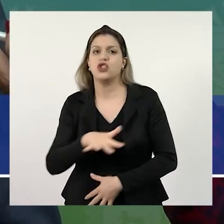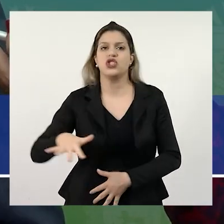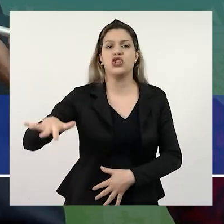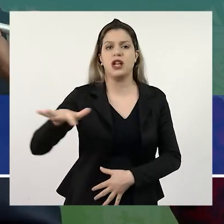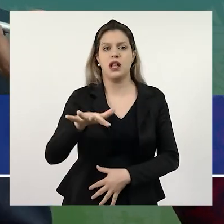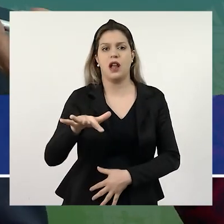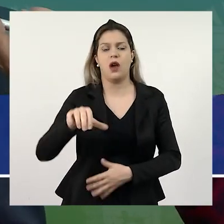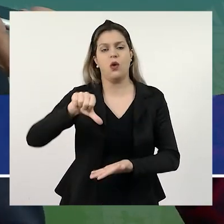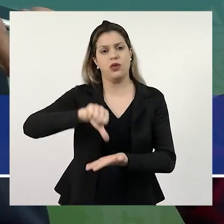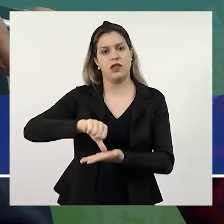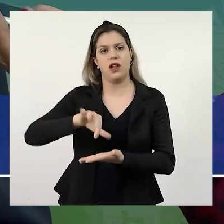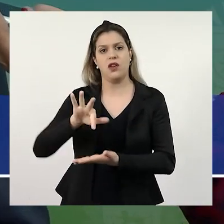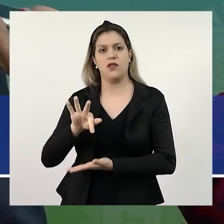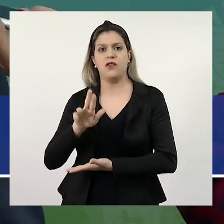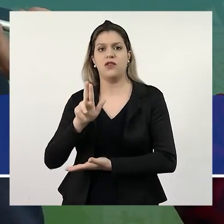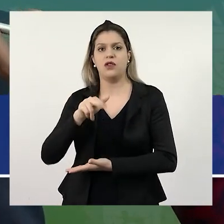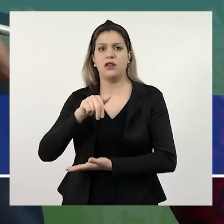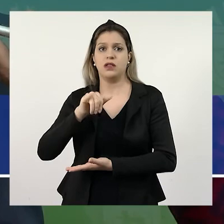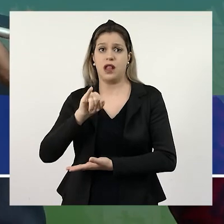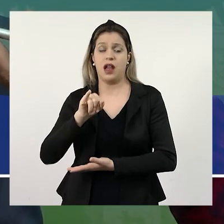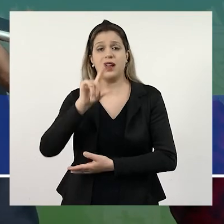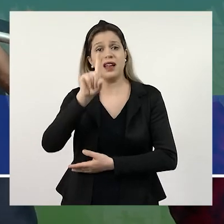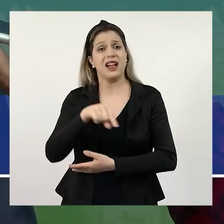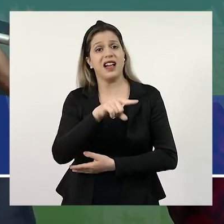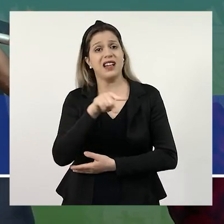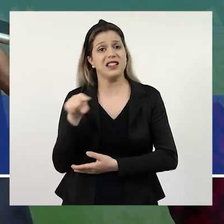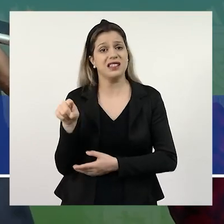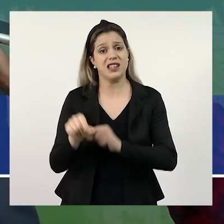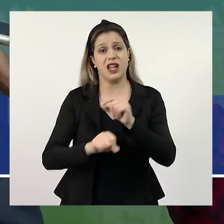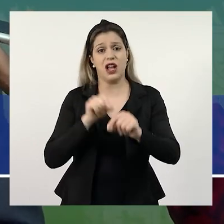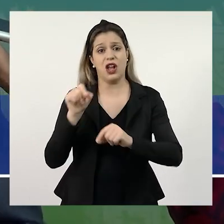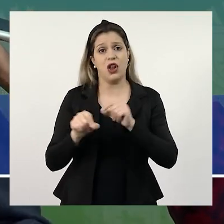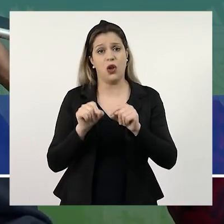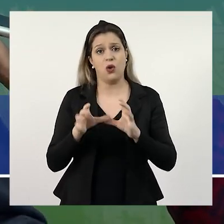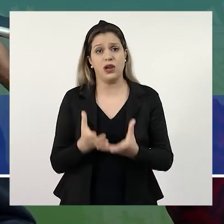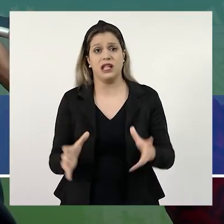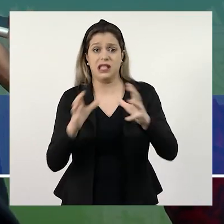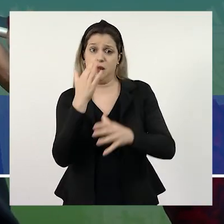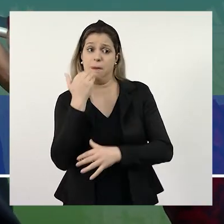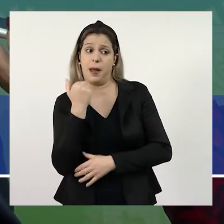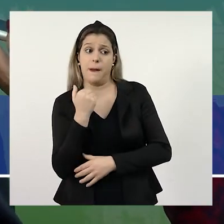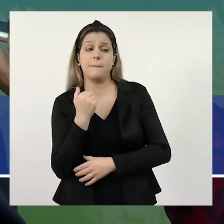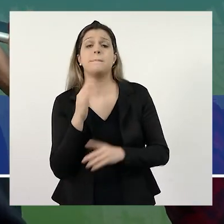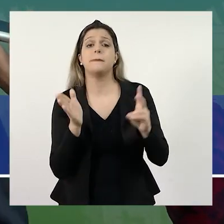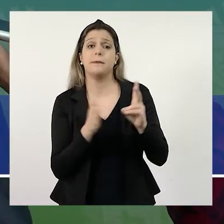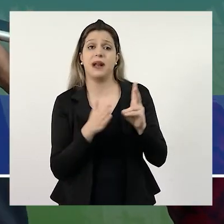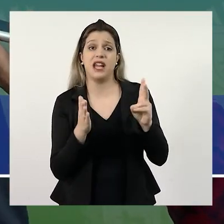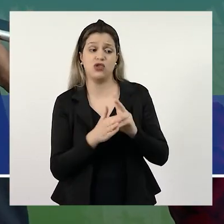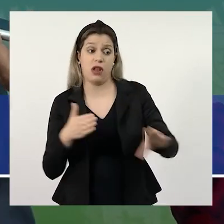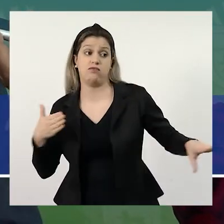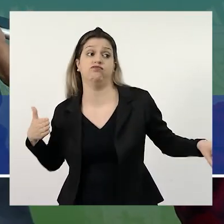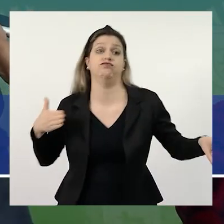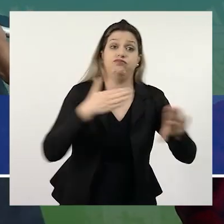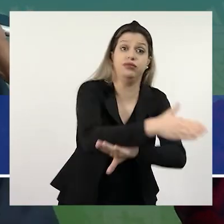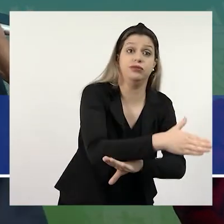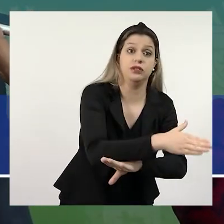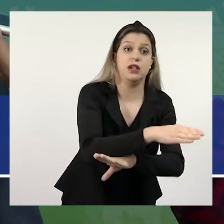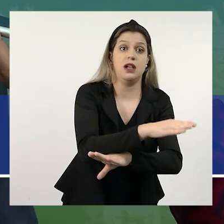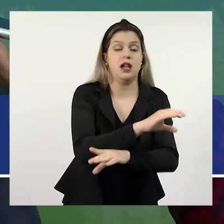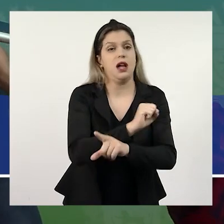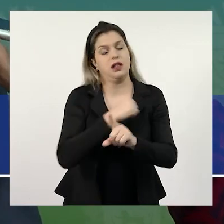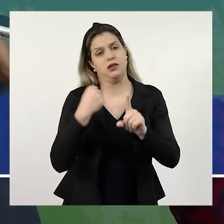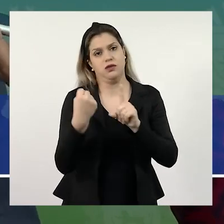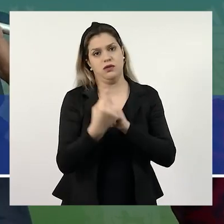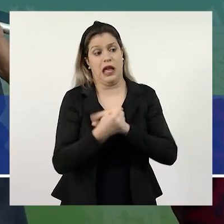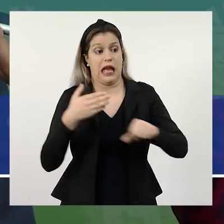FUNAI, suspendeu a cesta básica para índio que esteja invadindo propriedade privada. Aí é diferente, a sociedade vai